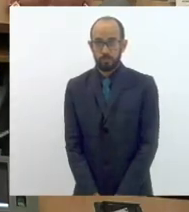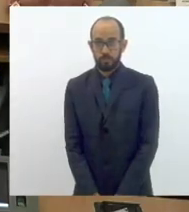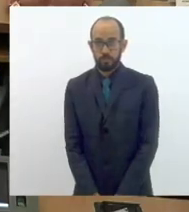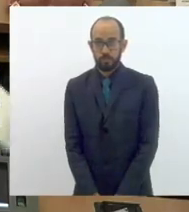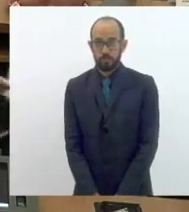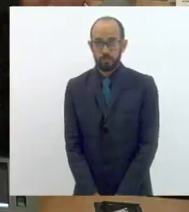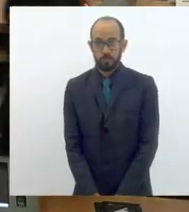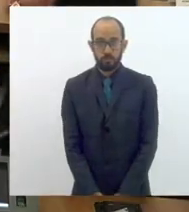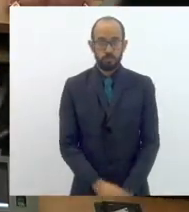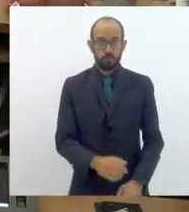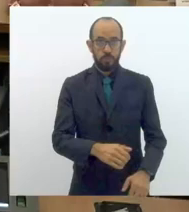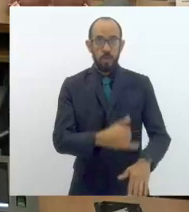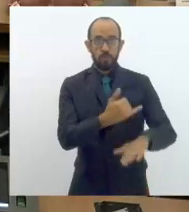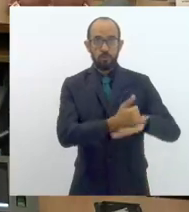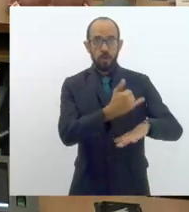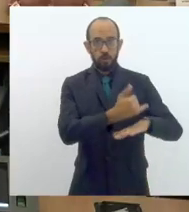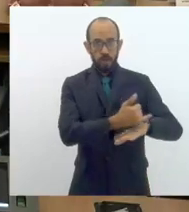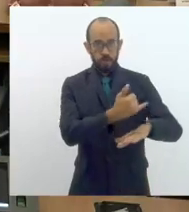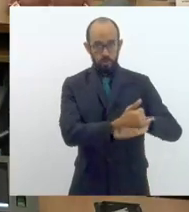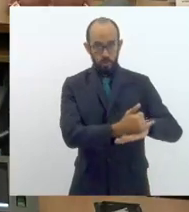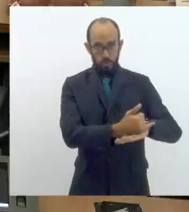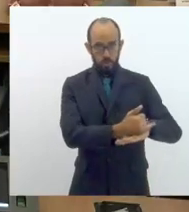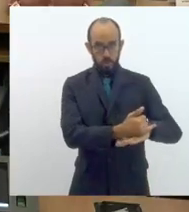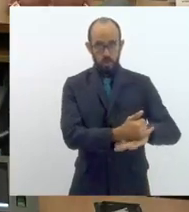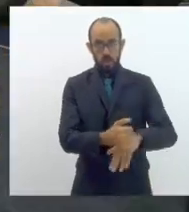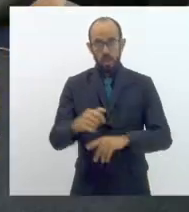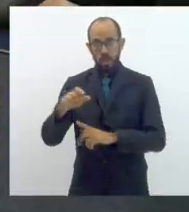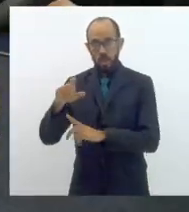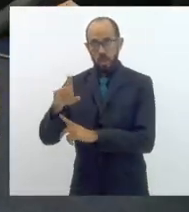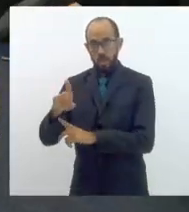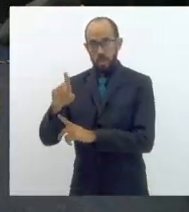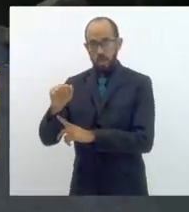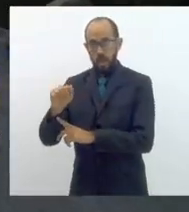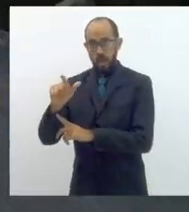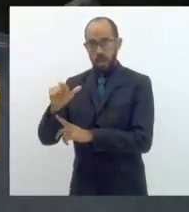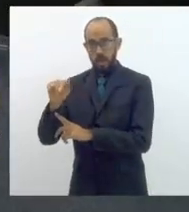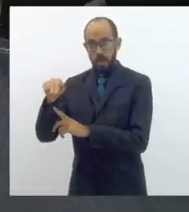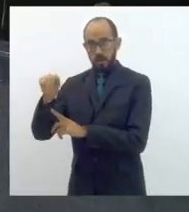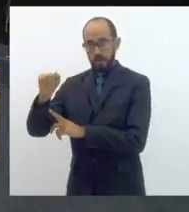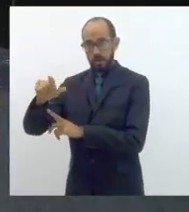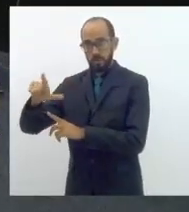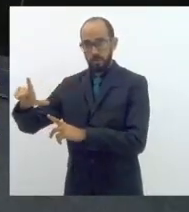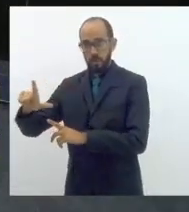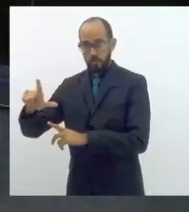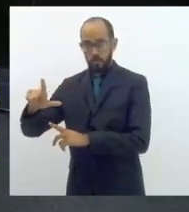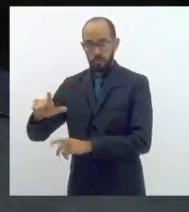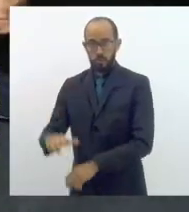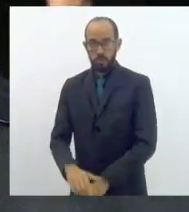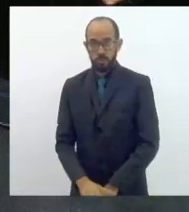E Volta Redonda, Daniel Gonçalves dos Santos.